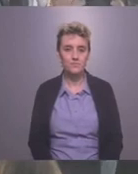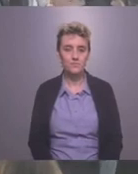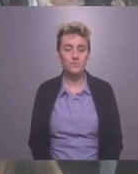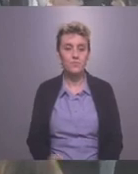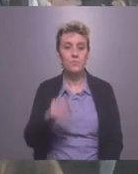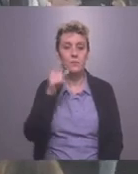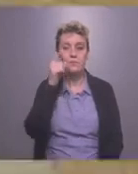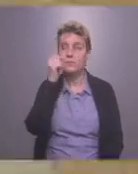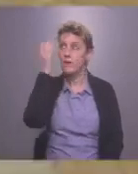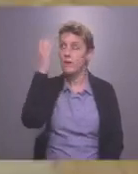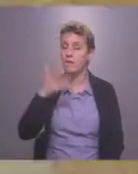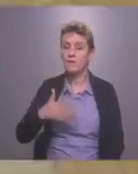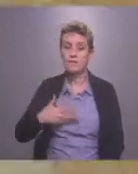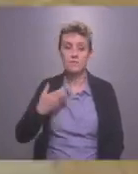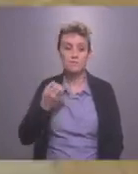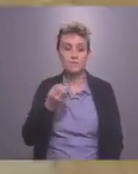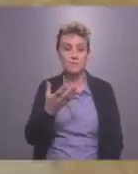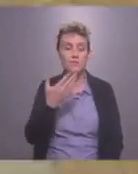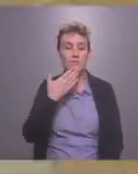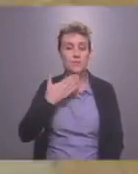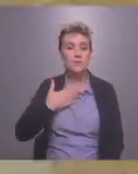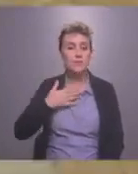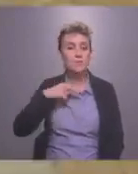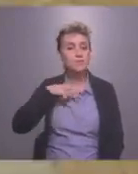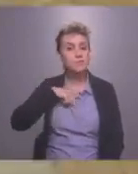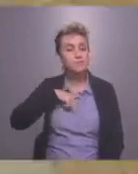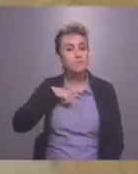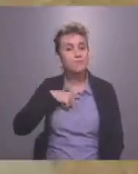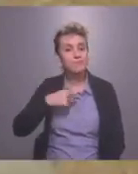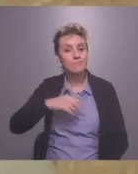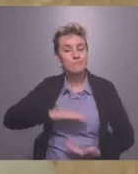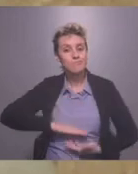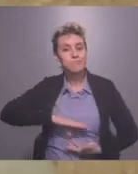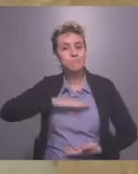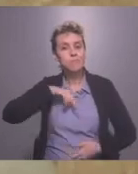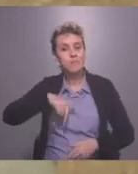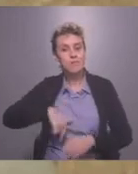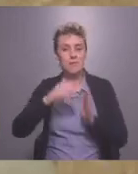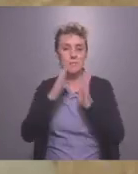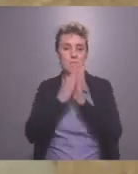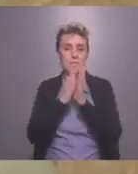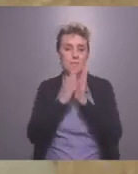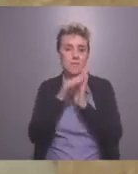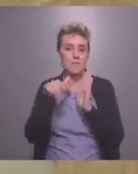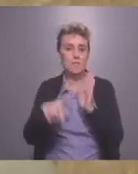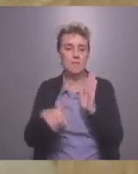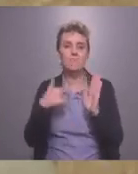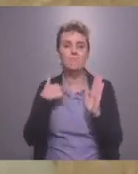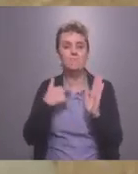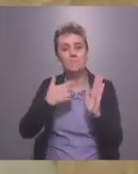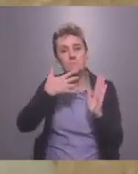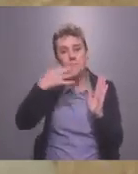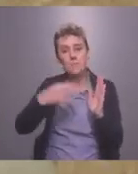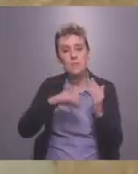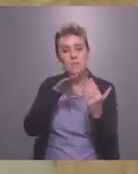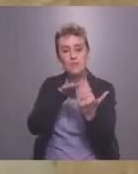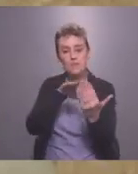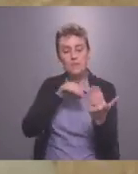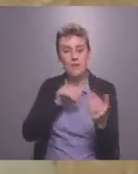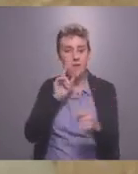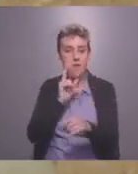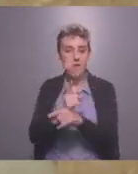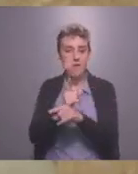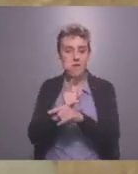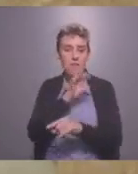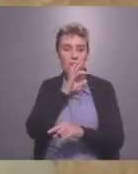Pai de misericórdia, que nos alimentais neste divino sacramento, dai-nos a graça de imitar continuamente os exemplos da